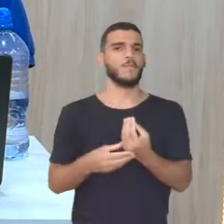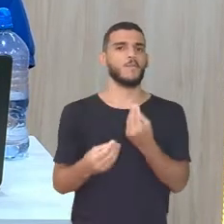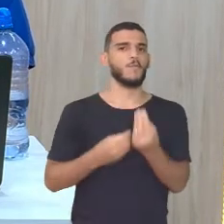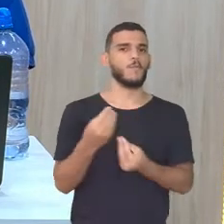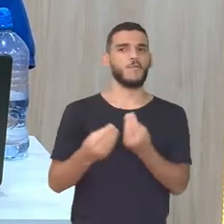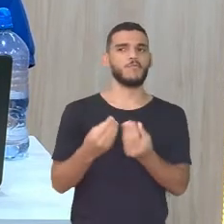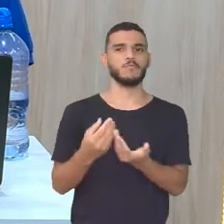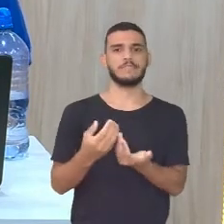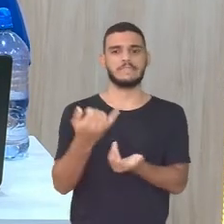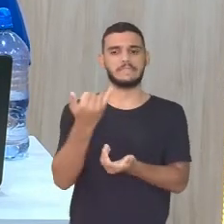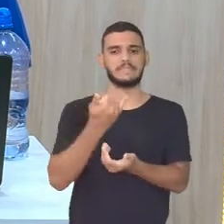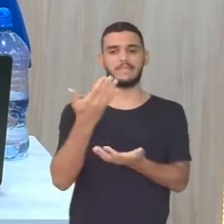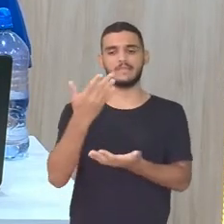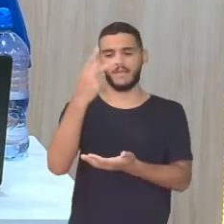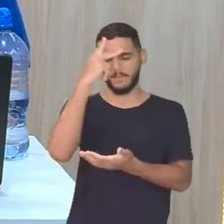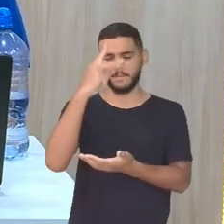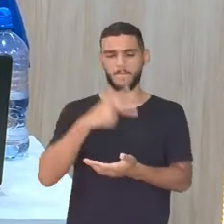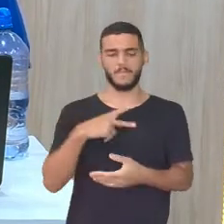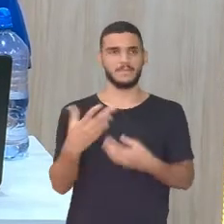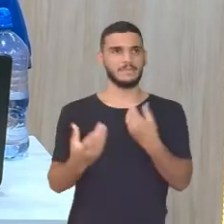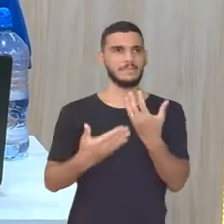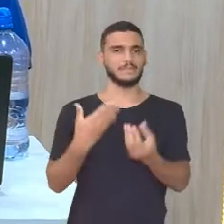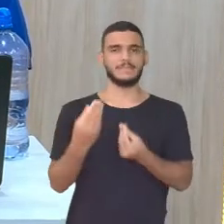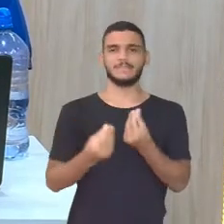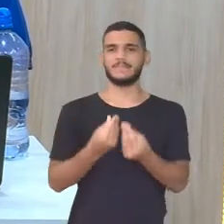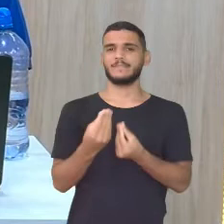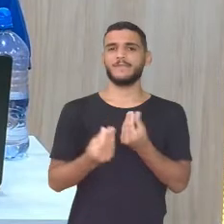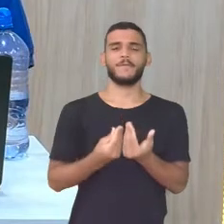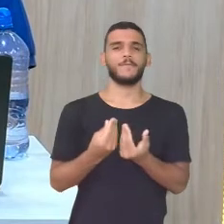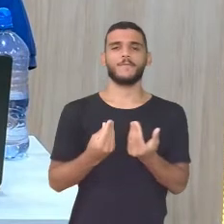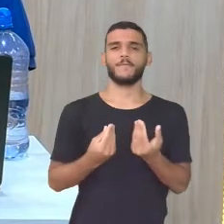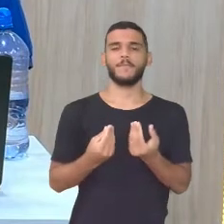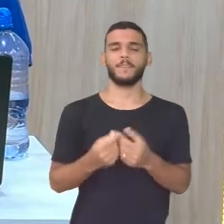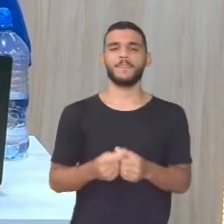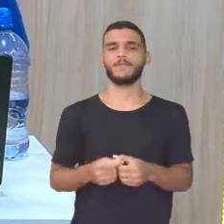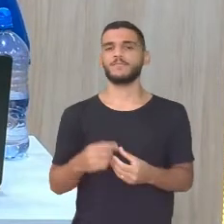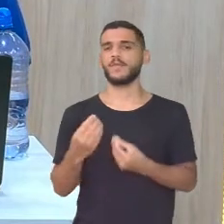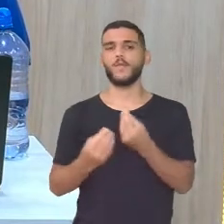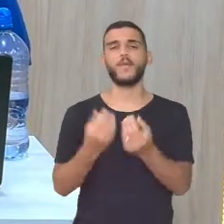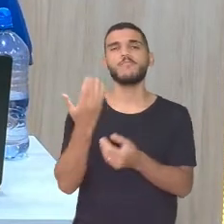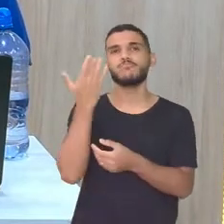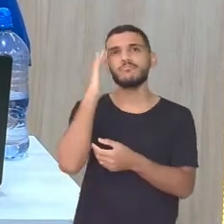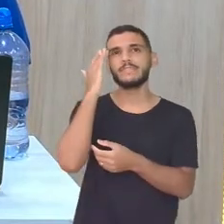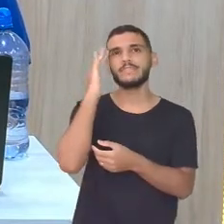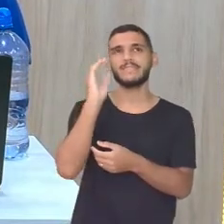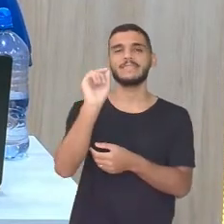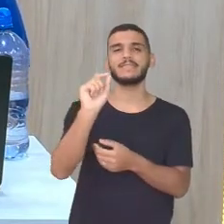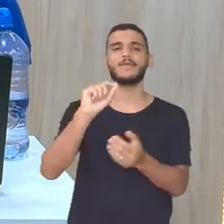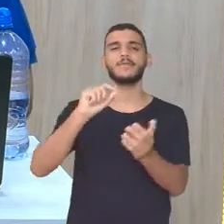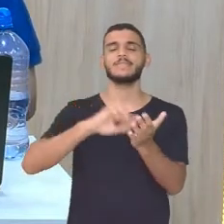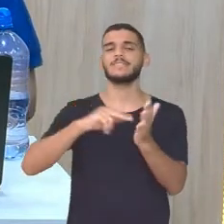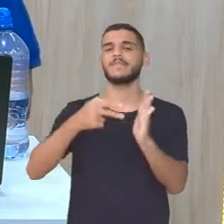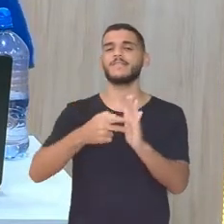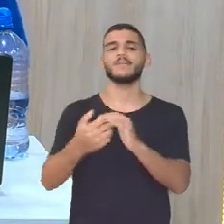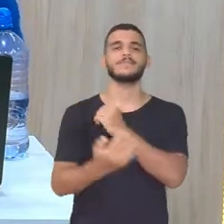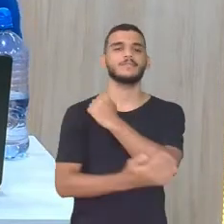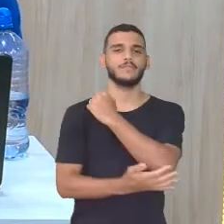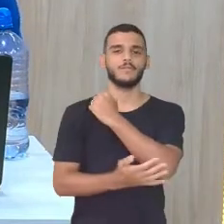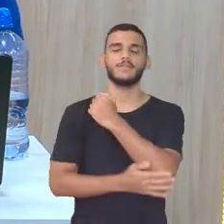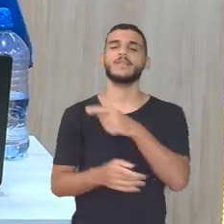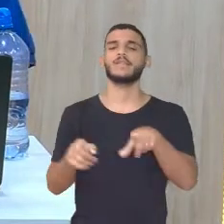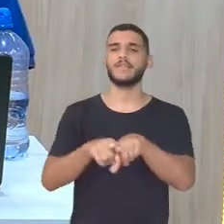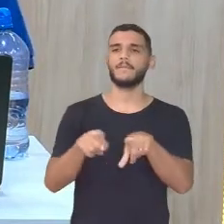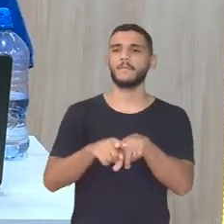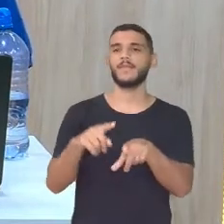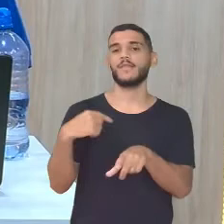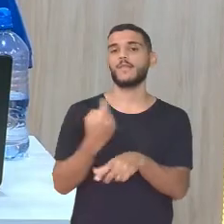Como é que eu neutralizo esse sentimento e eu transformo ele numa coisa boa, né? Como é que eu entendo esse ciúme? E entender que a gente não tá